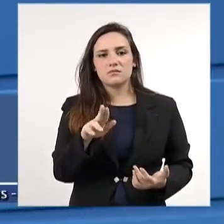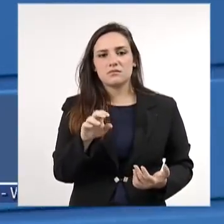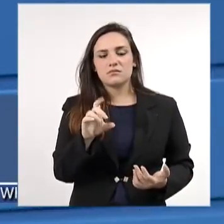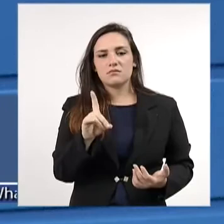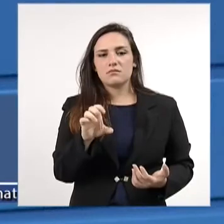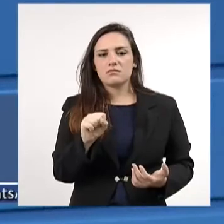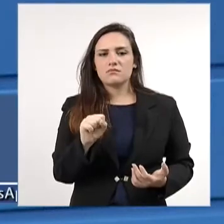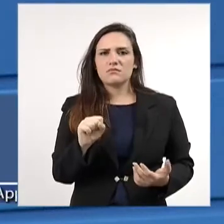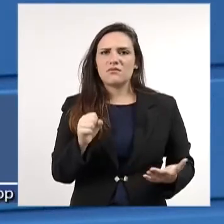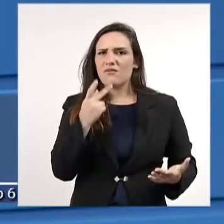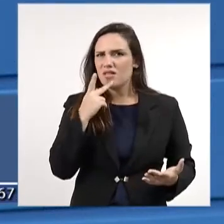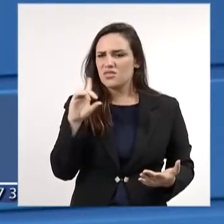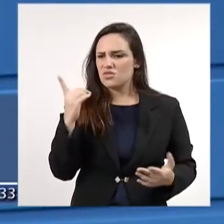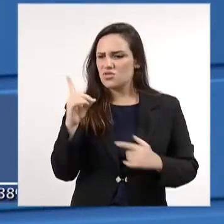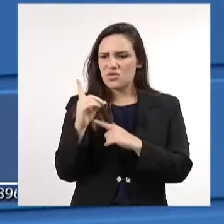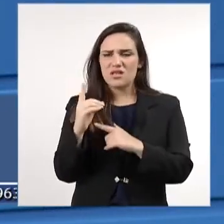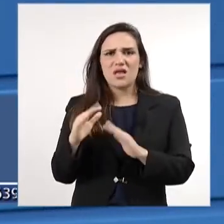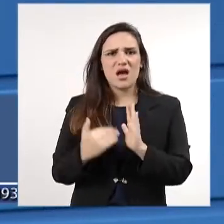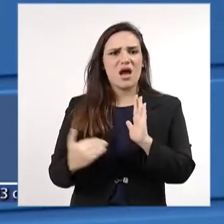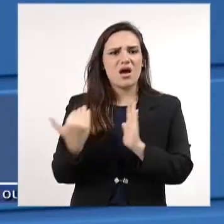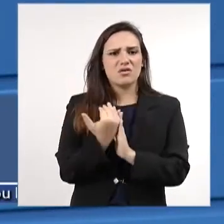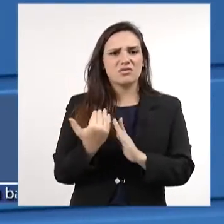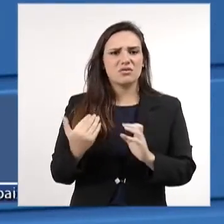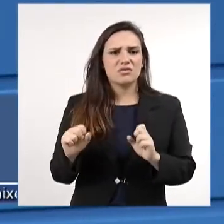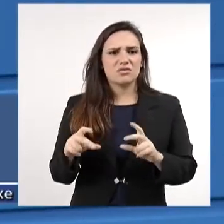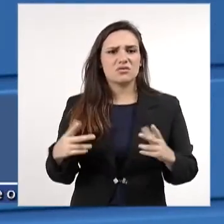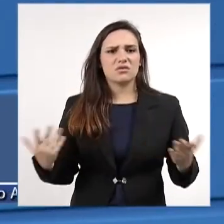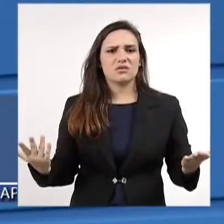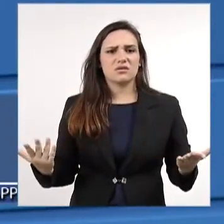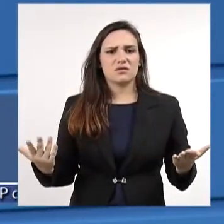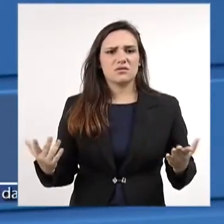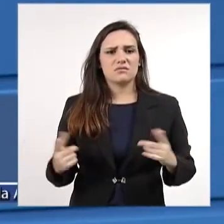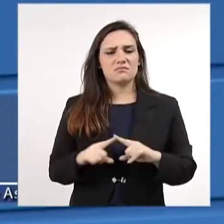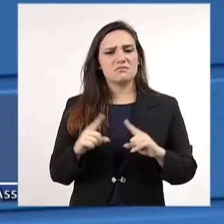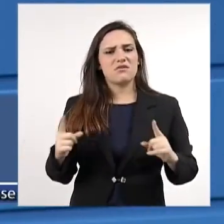mais ainda um pouco, porque as empregadas domésticas estavam indo para a Disney.